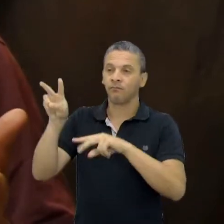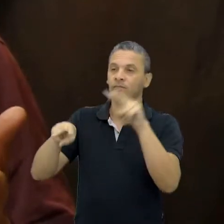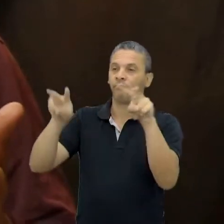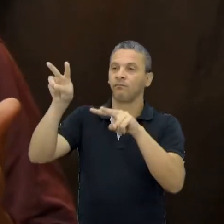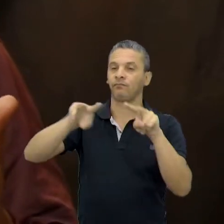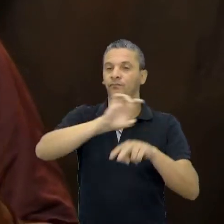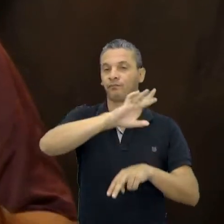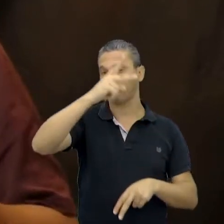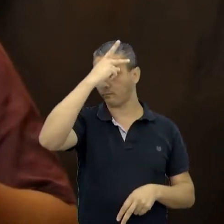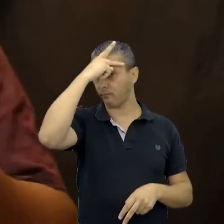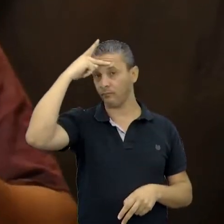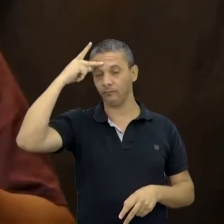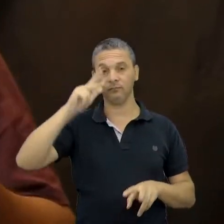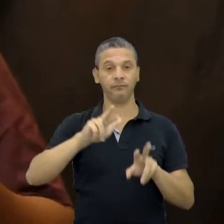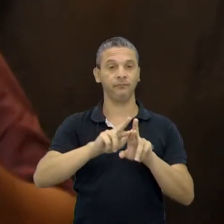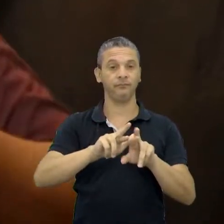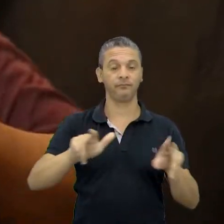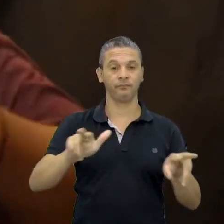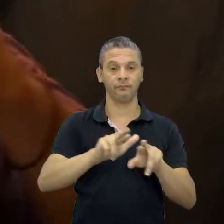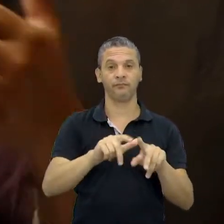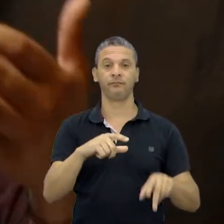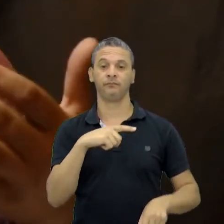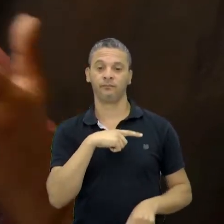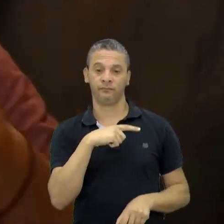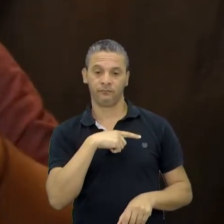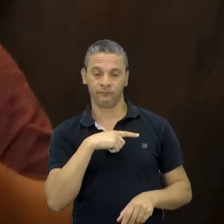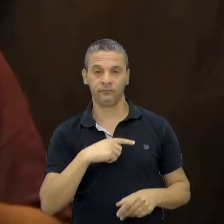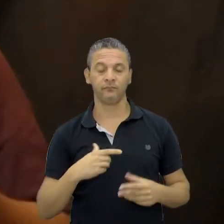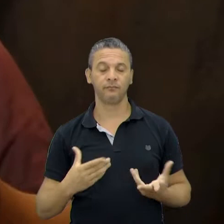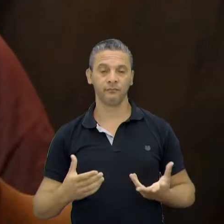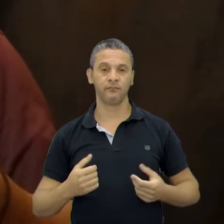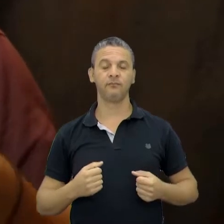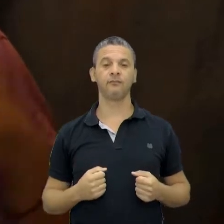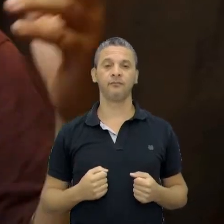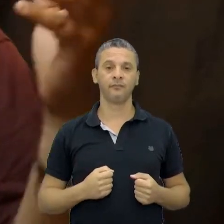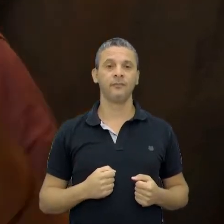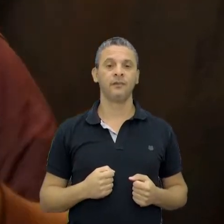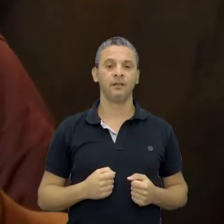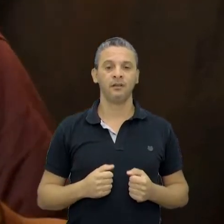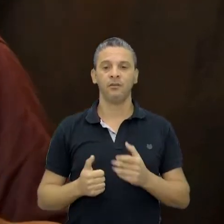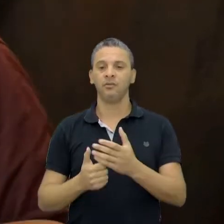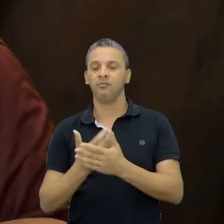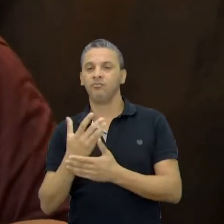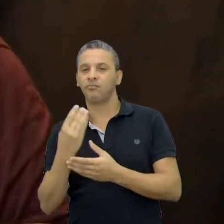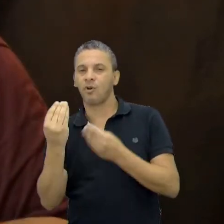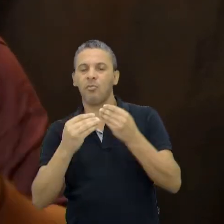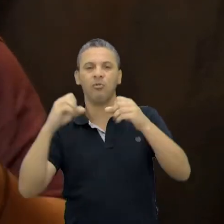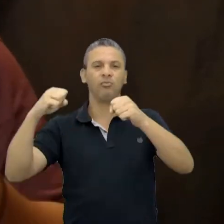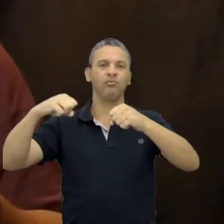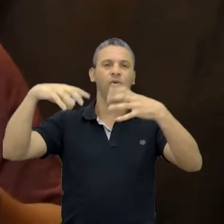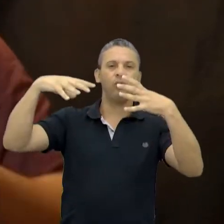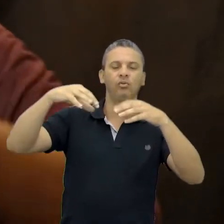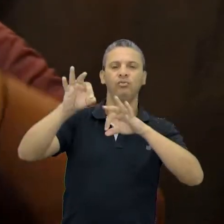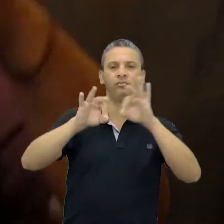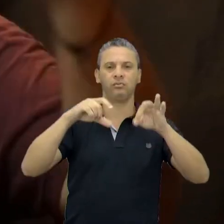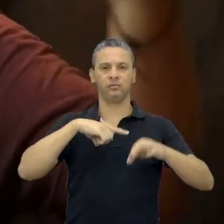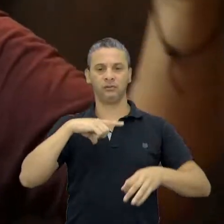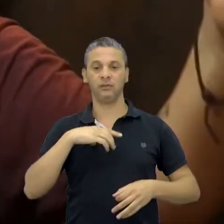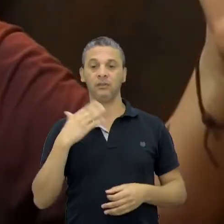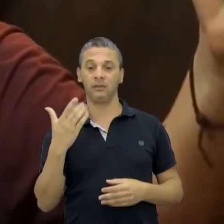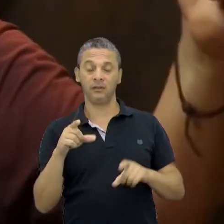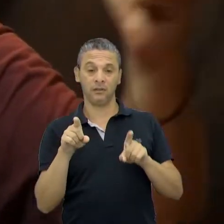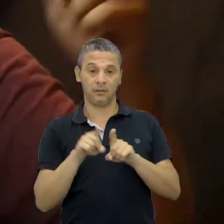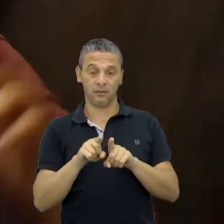seja diferente, ou seja, a setagem da câmera, a profundidade de campo, né, a quantidade de luz que vai deixar entrar na cena e tal, e